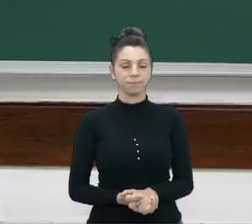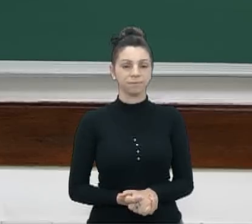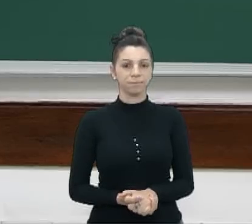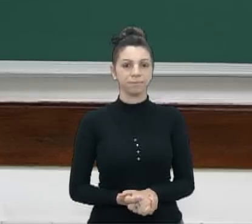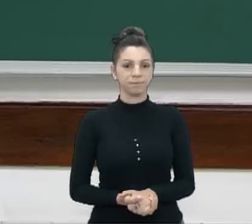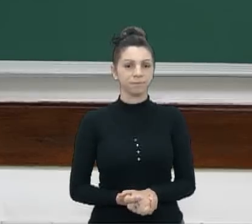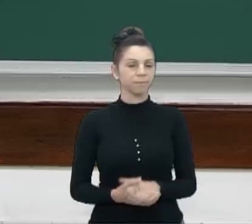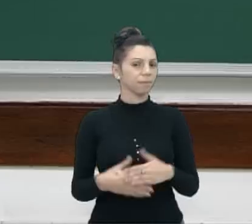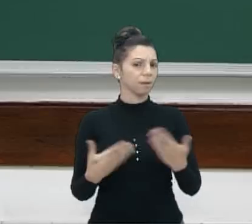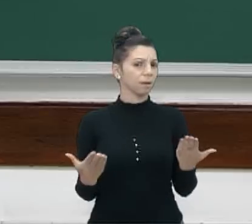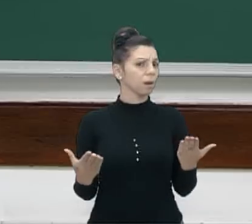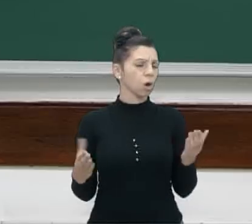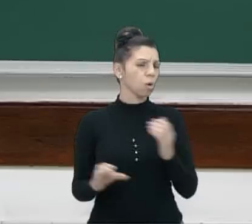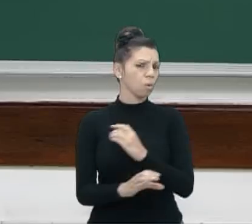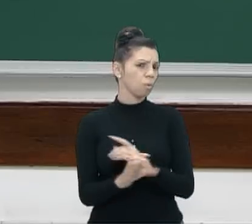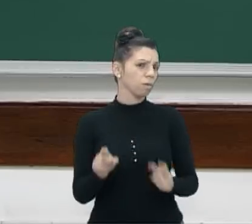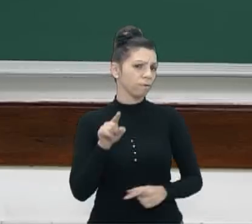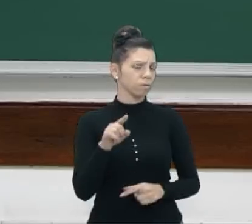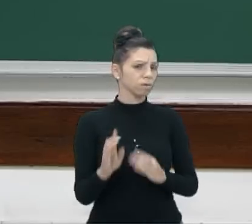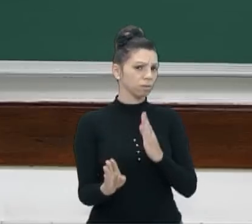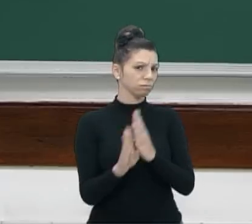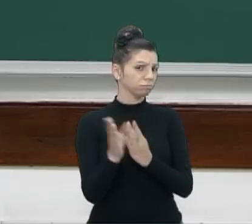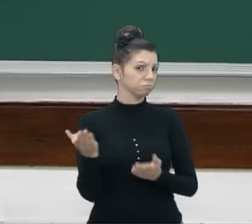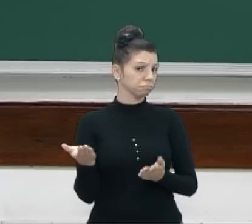E aí, que conclusão vocês chegaram?